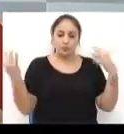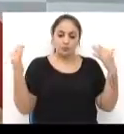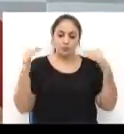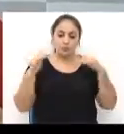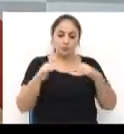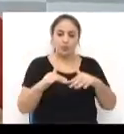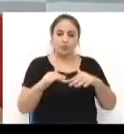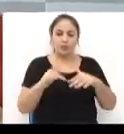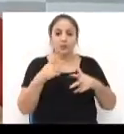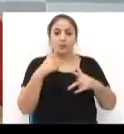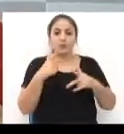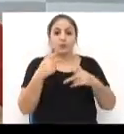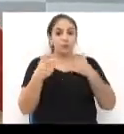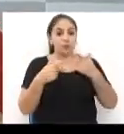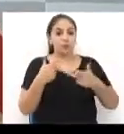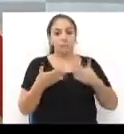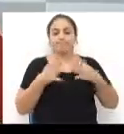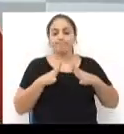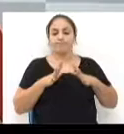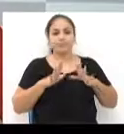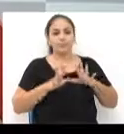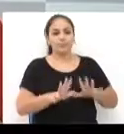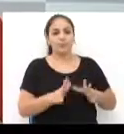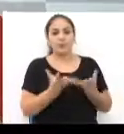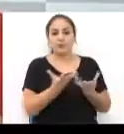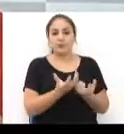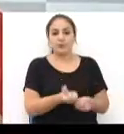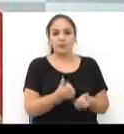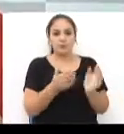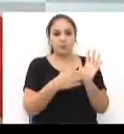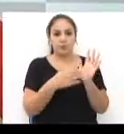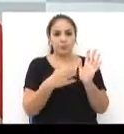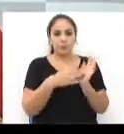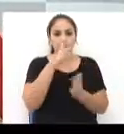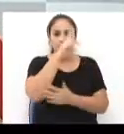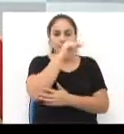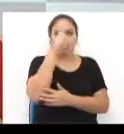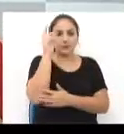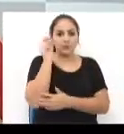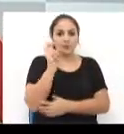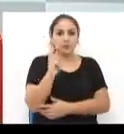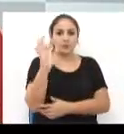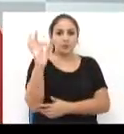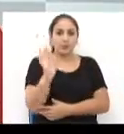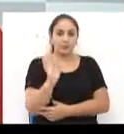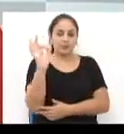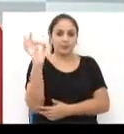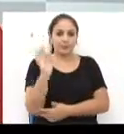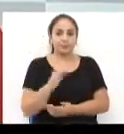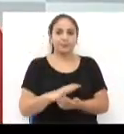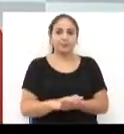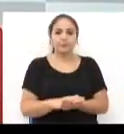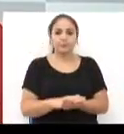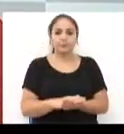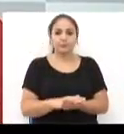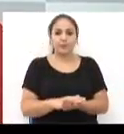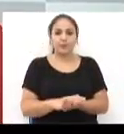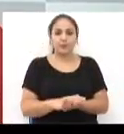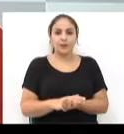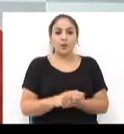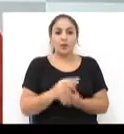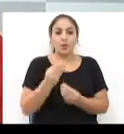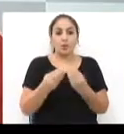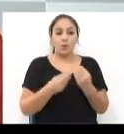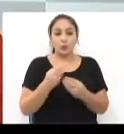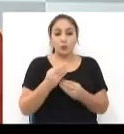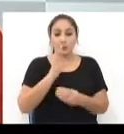municipais, que deliberou pelo não aceite de uma proposta do Executivo Municipal de 5%, abaixo do